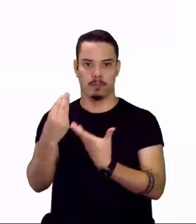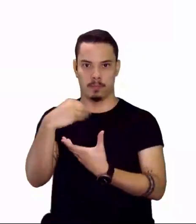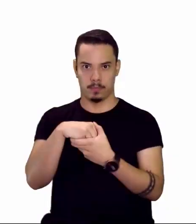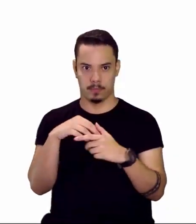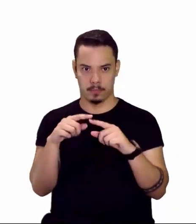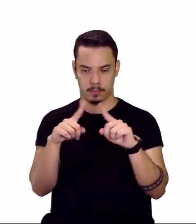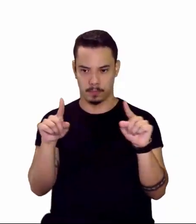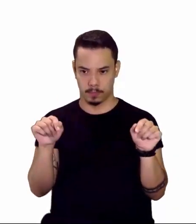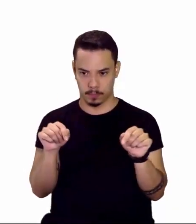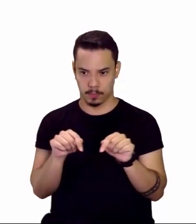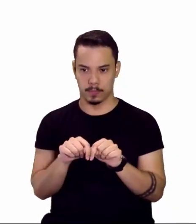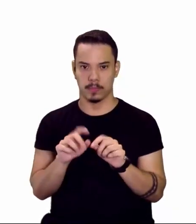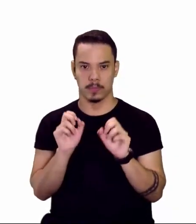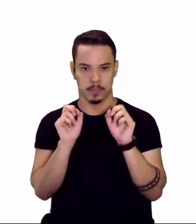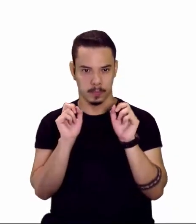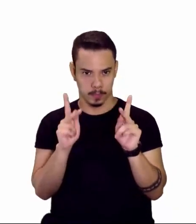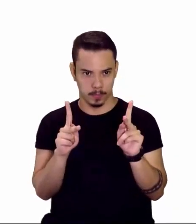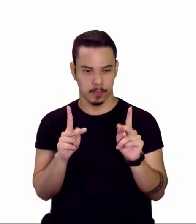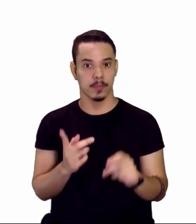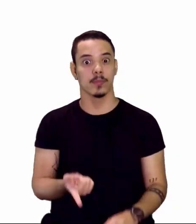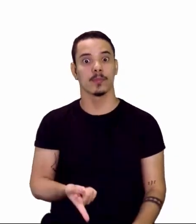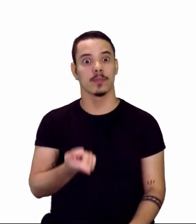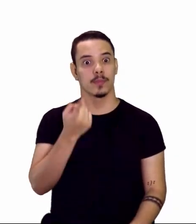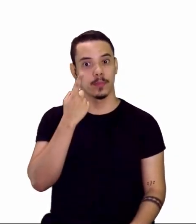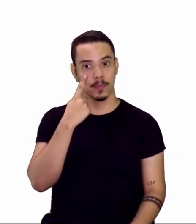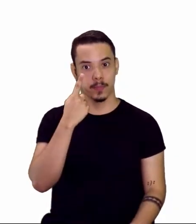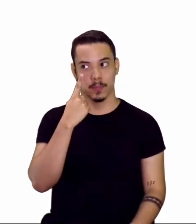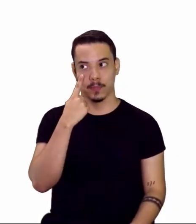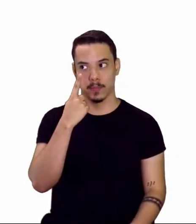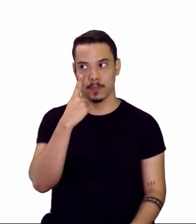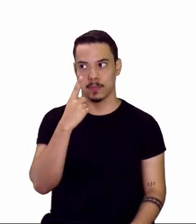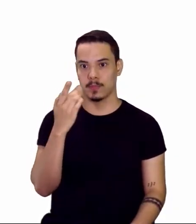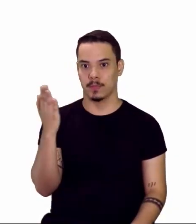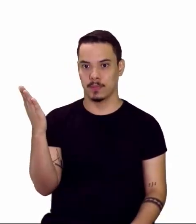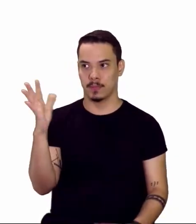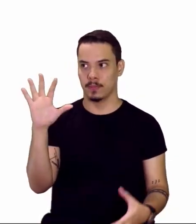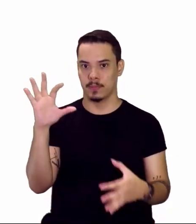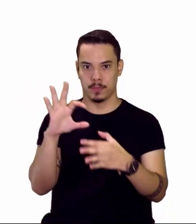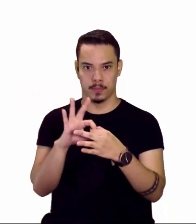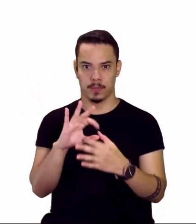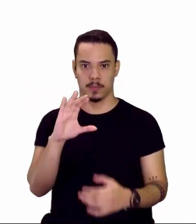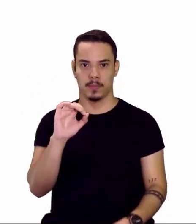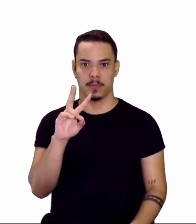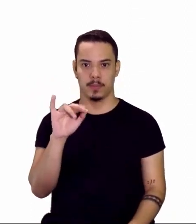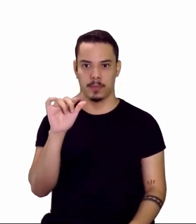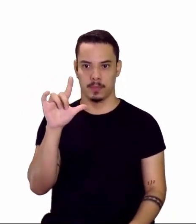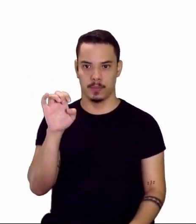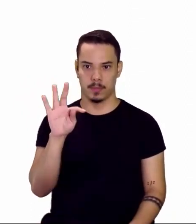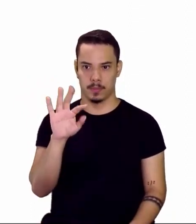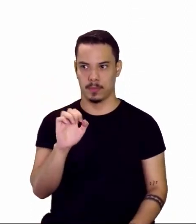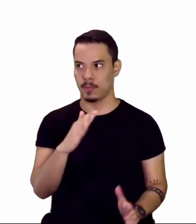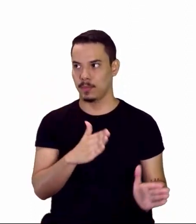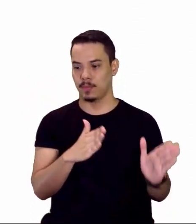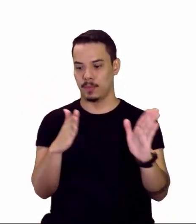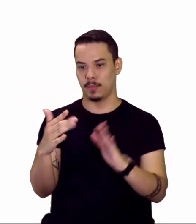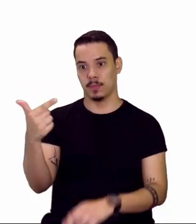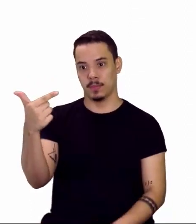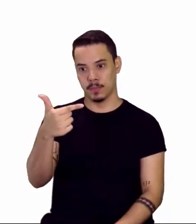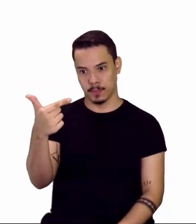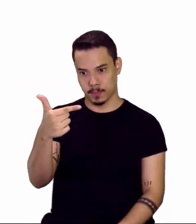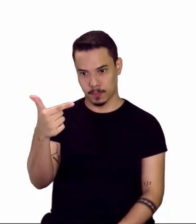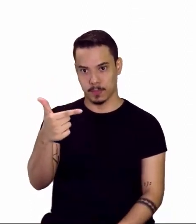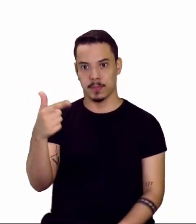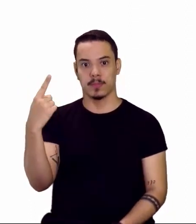lá? Olha lá então, olha só, a ligação covalente parte 2. Nós vimos aí a